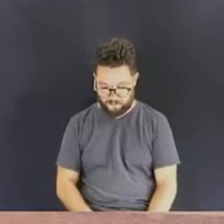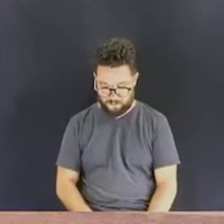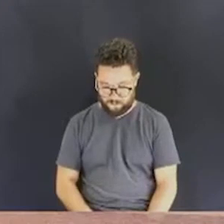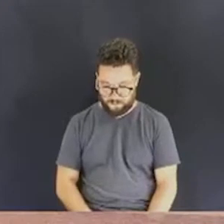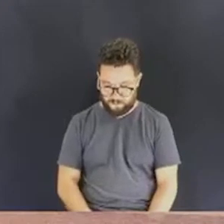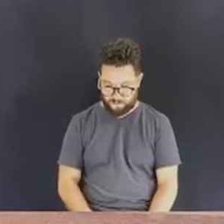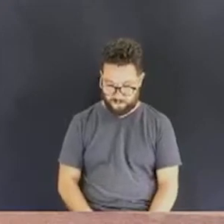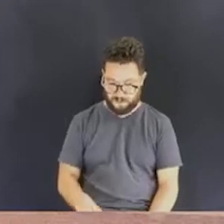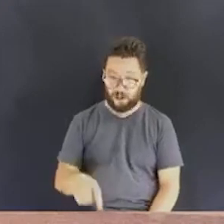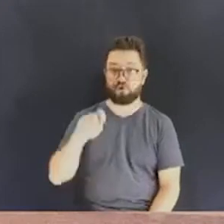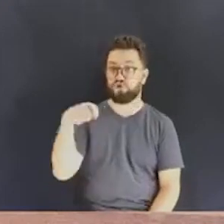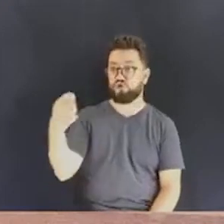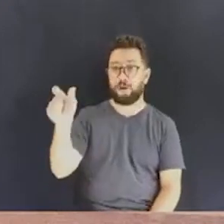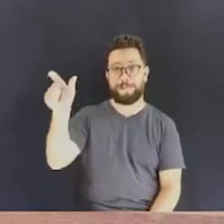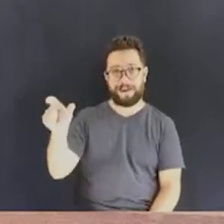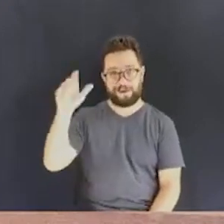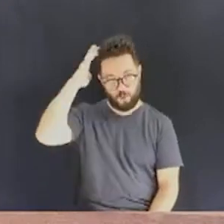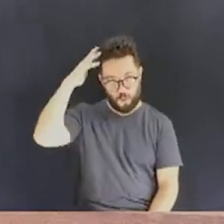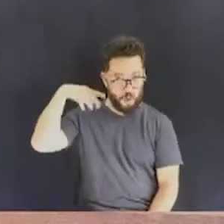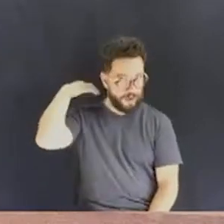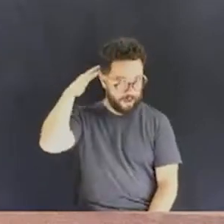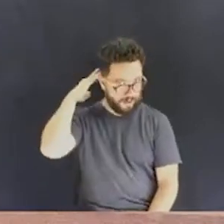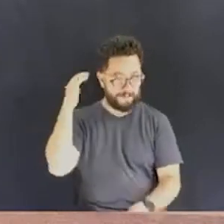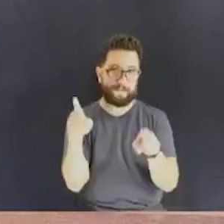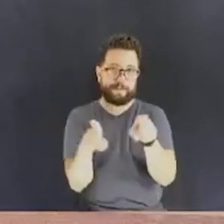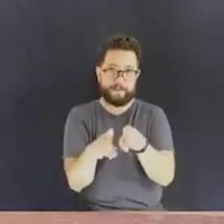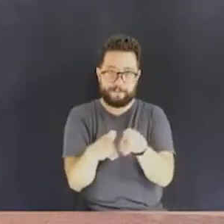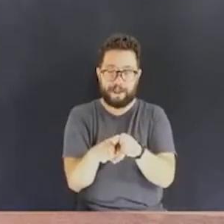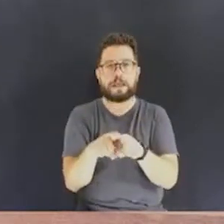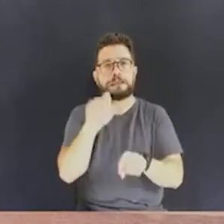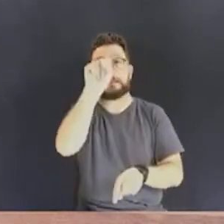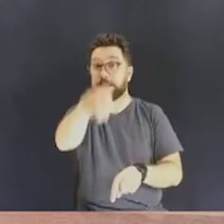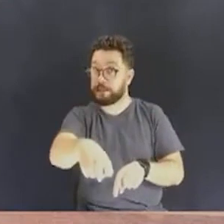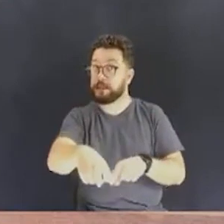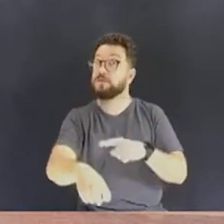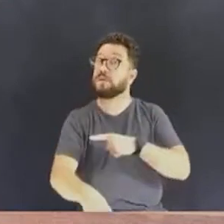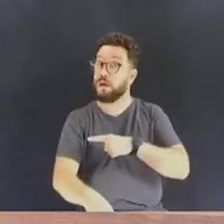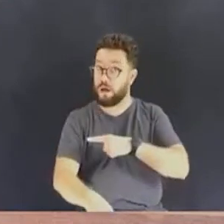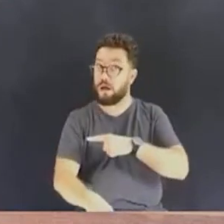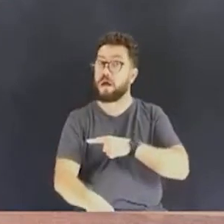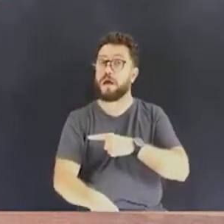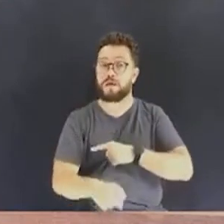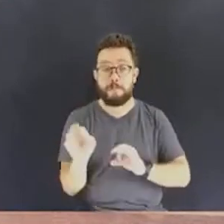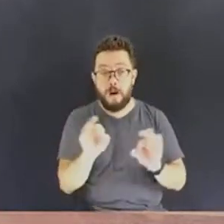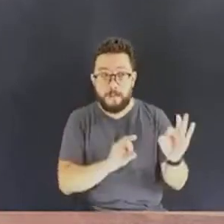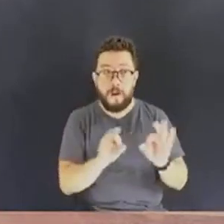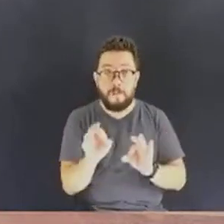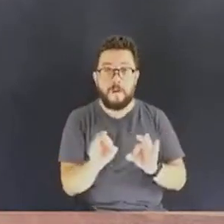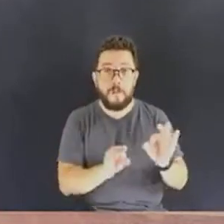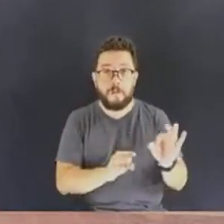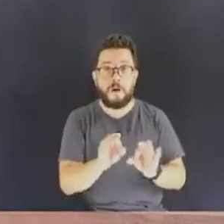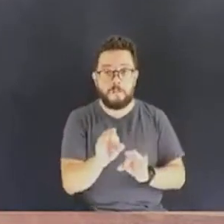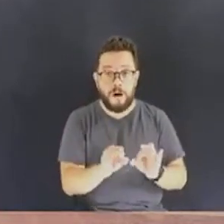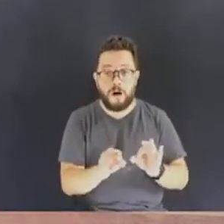sim, nós temos um planejamento para que haja abertura de novos CMEs. Nós teremos inauguração de um novo